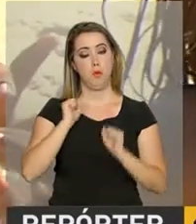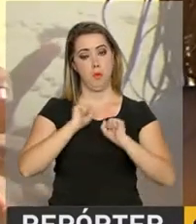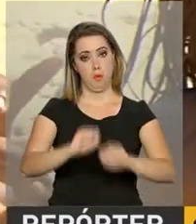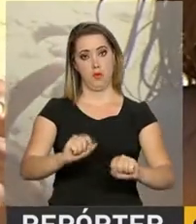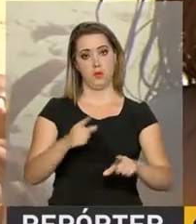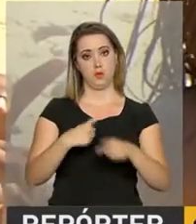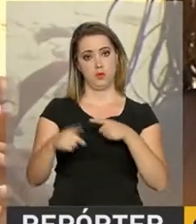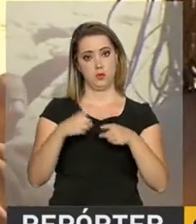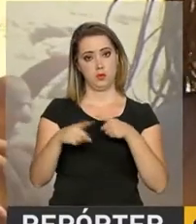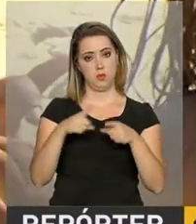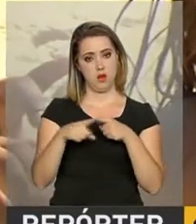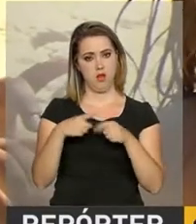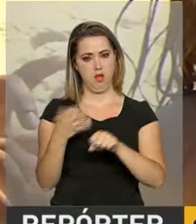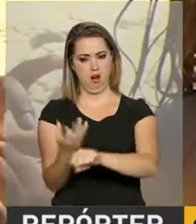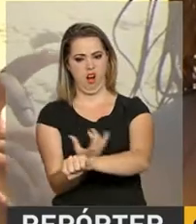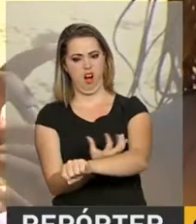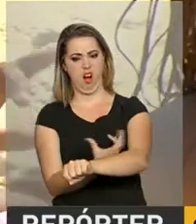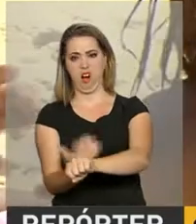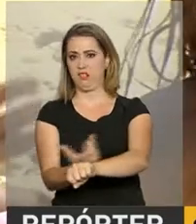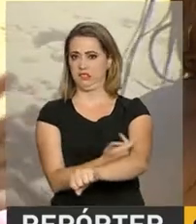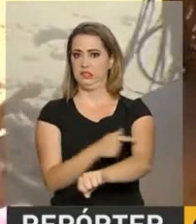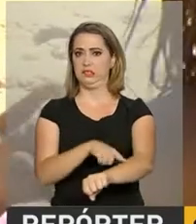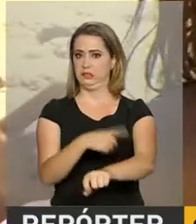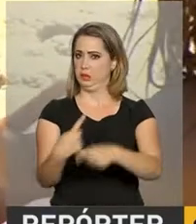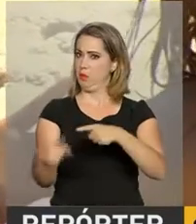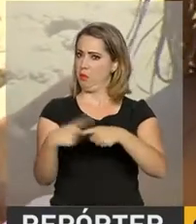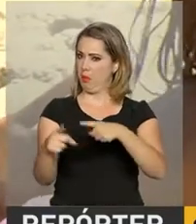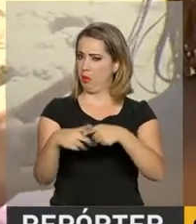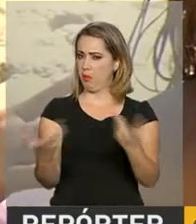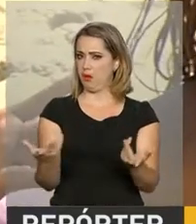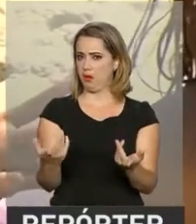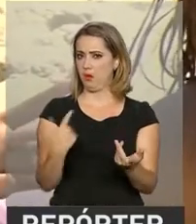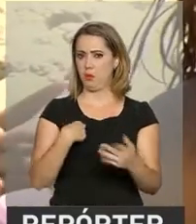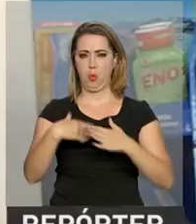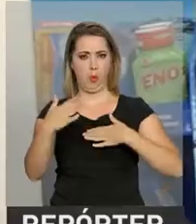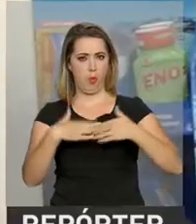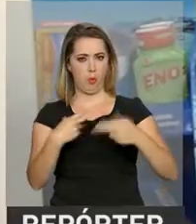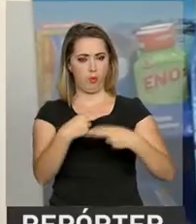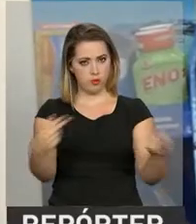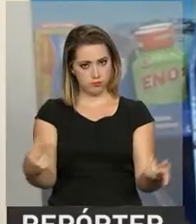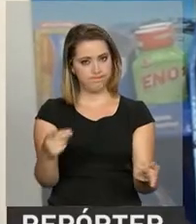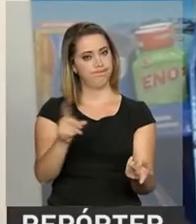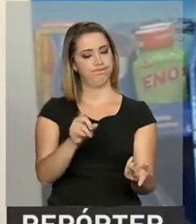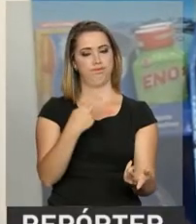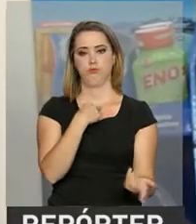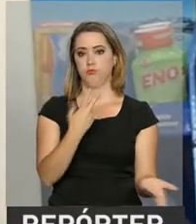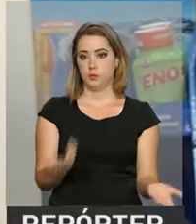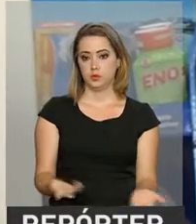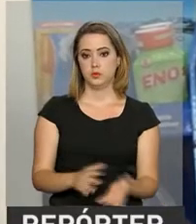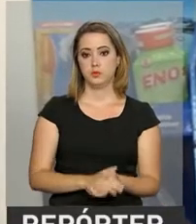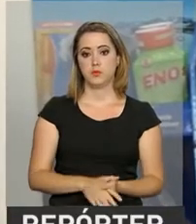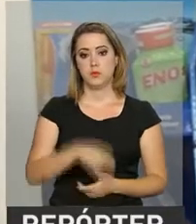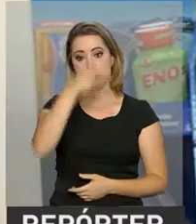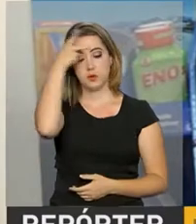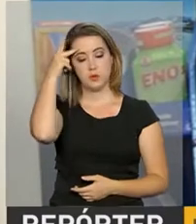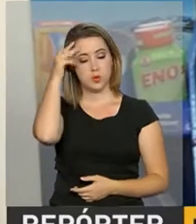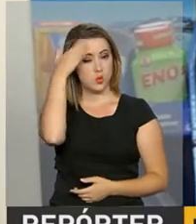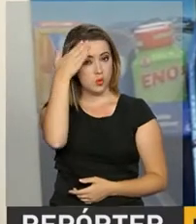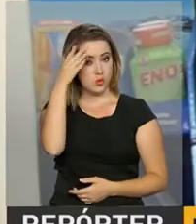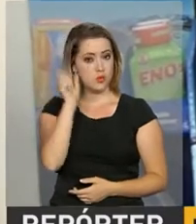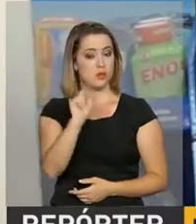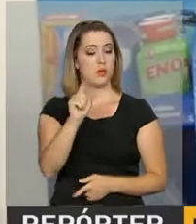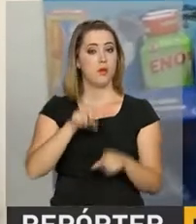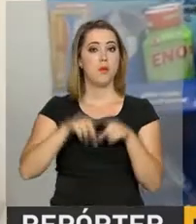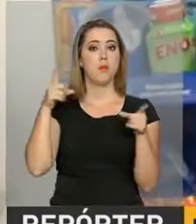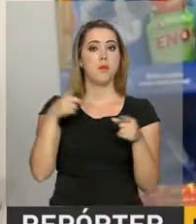queimadura e pode danificar também a nossa pele. Eu também não gosto de ficar passando qualquer coisa. Nem todo mundo sabe, mas os produtos